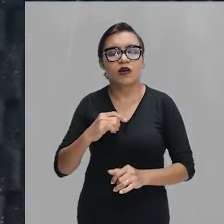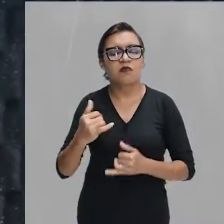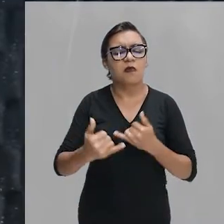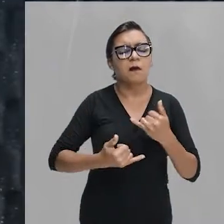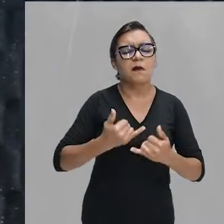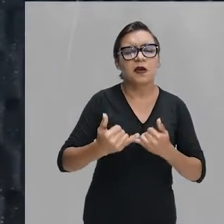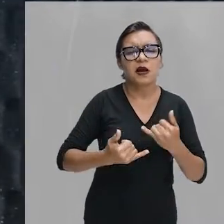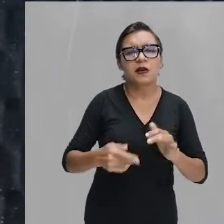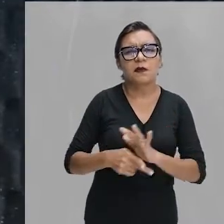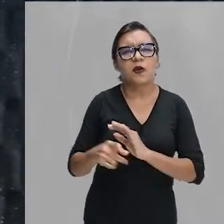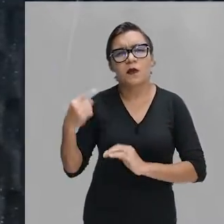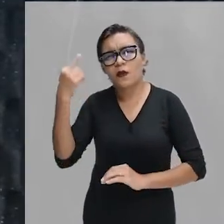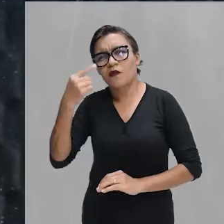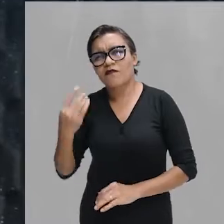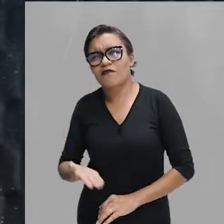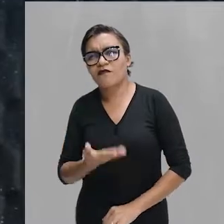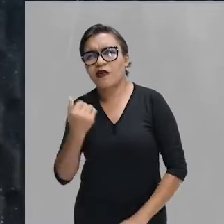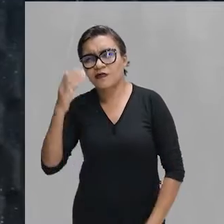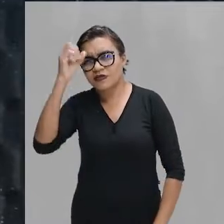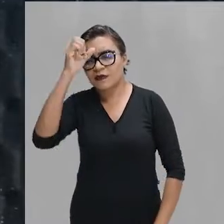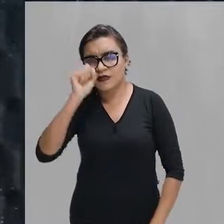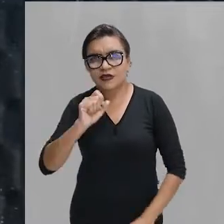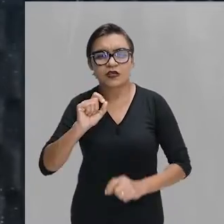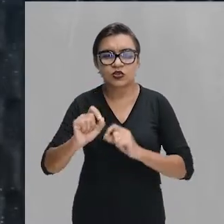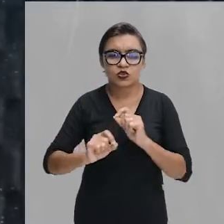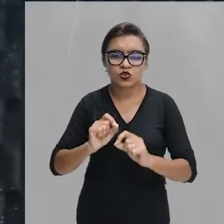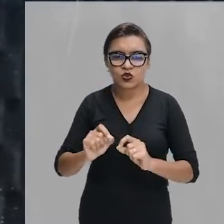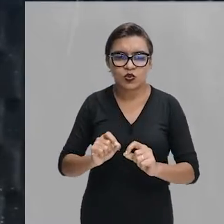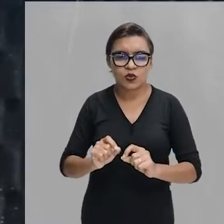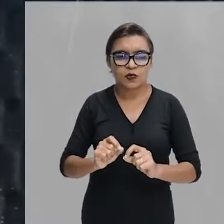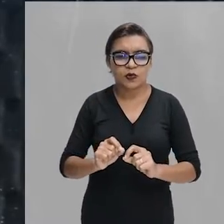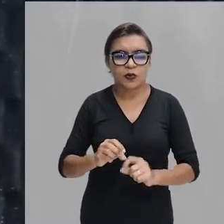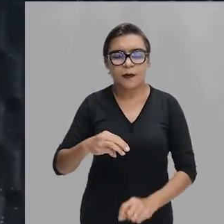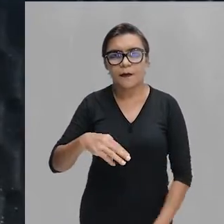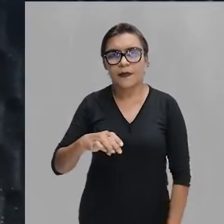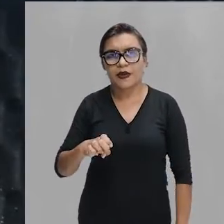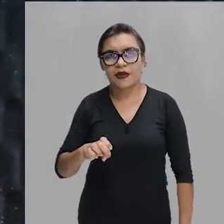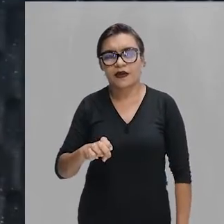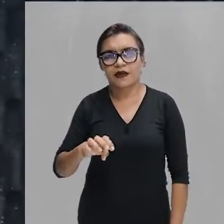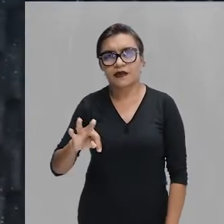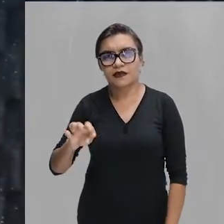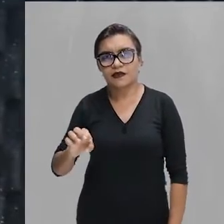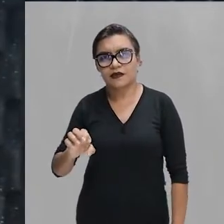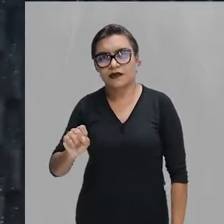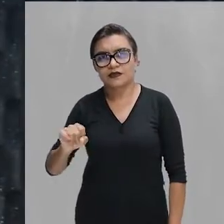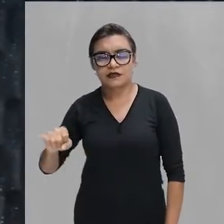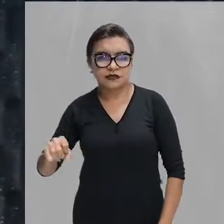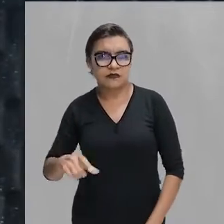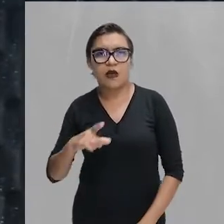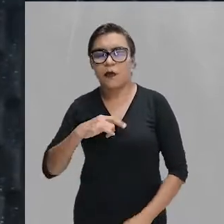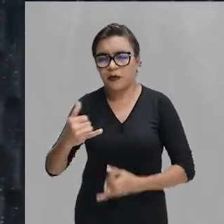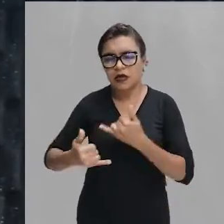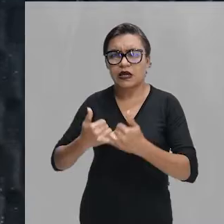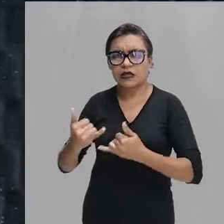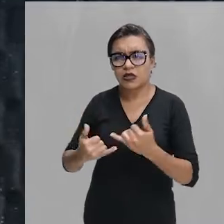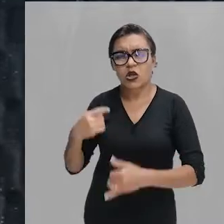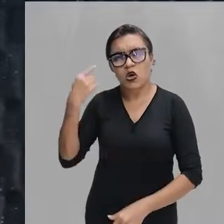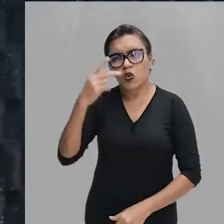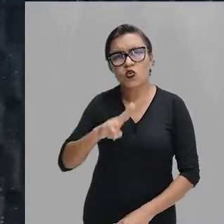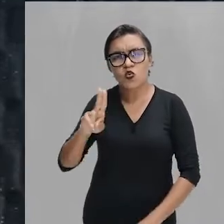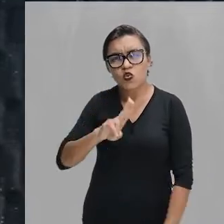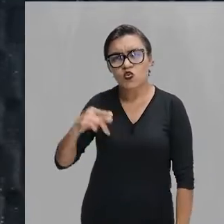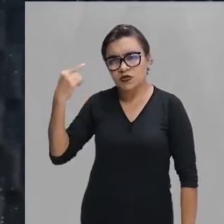brincadeirinha em espanhol. Vamos aprender sobre o meteci, tá? Ou metesse, tá? Tem uma brincadeirinha que se faz em